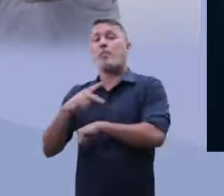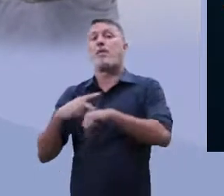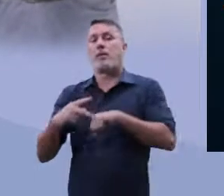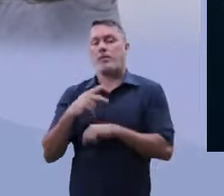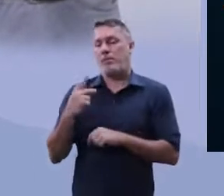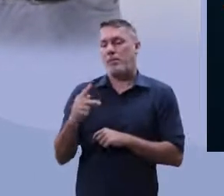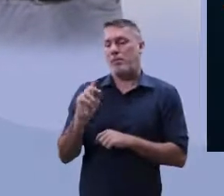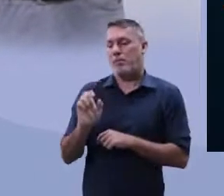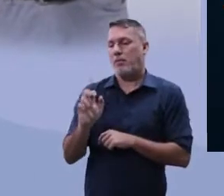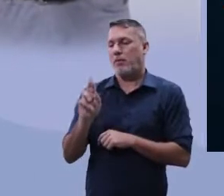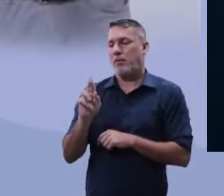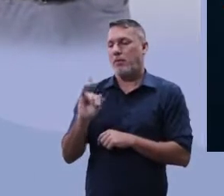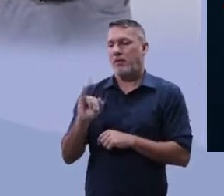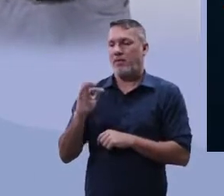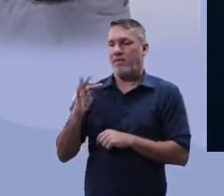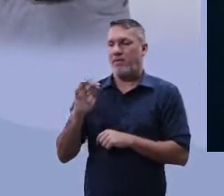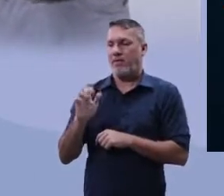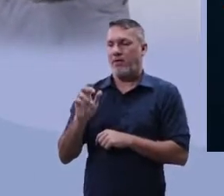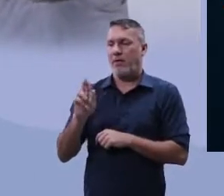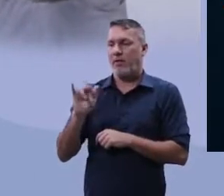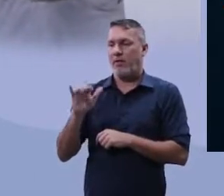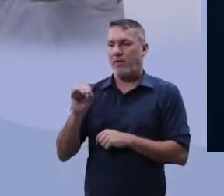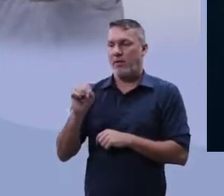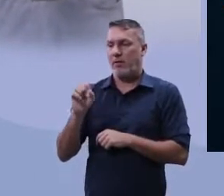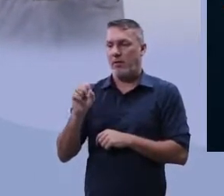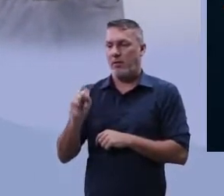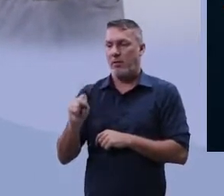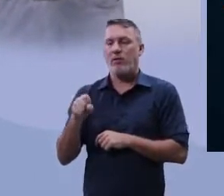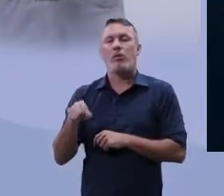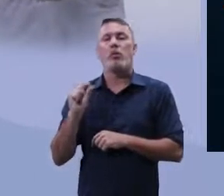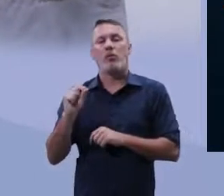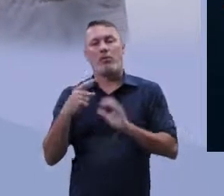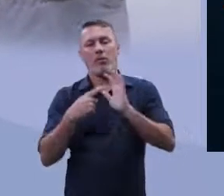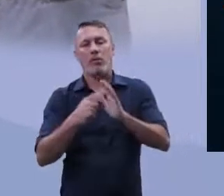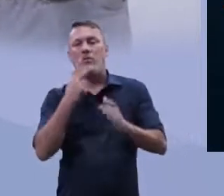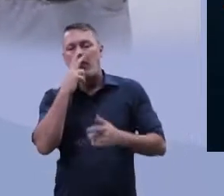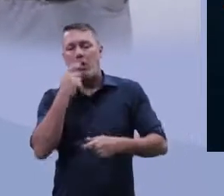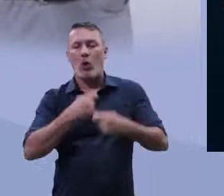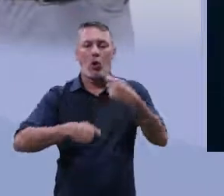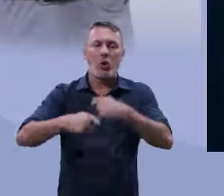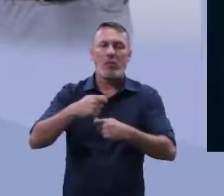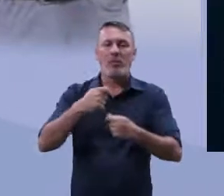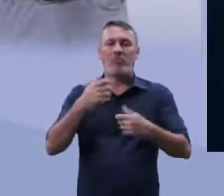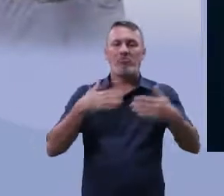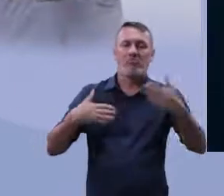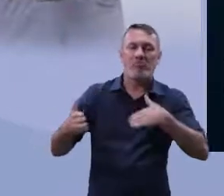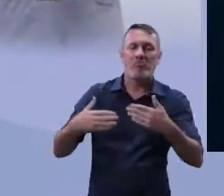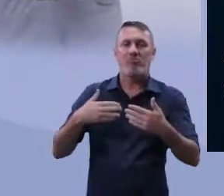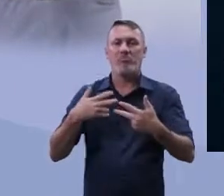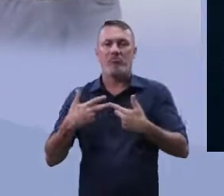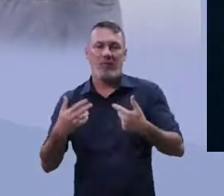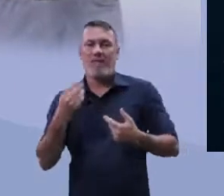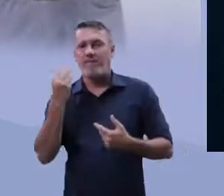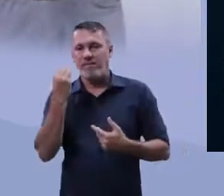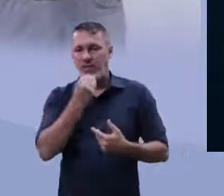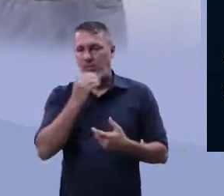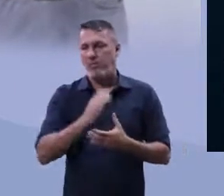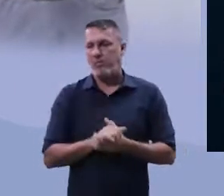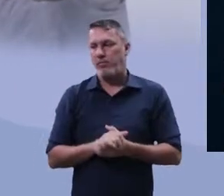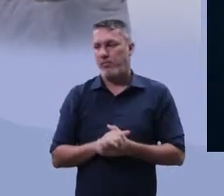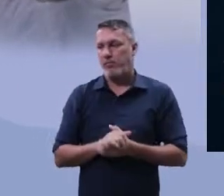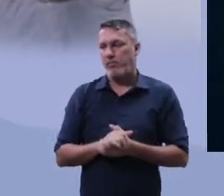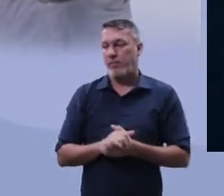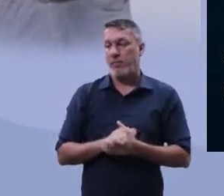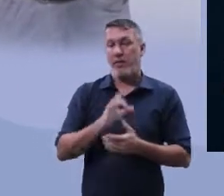né, os países, né, que, vamos dizer assim, apresentam uma economia menos representativa. Então,